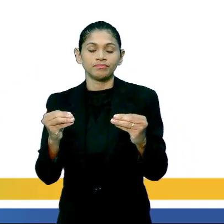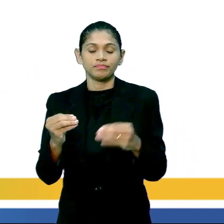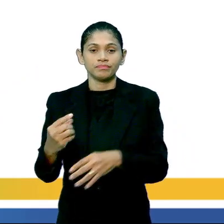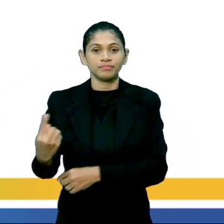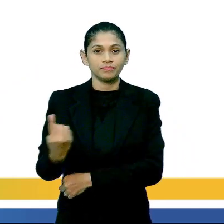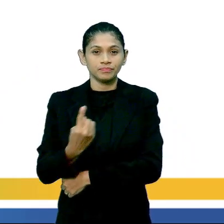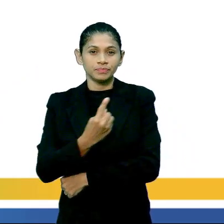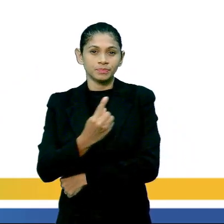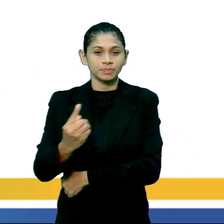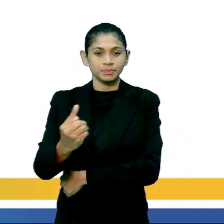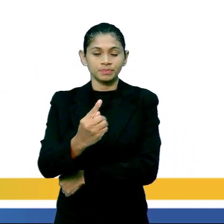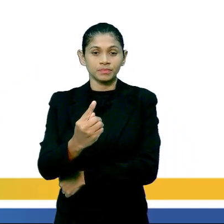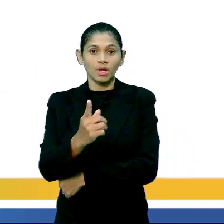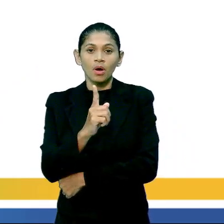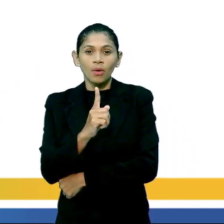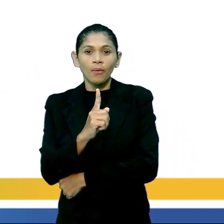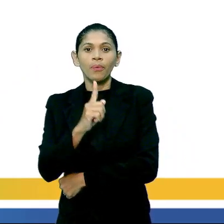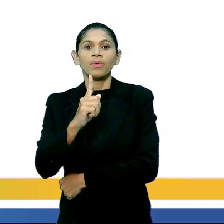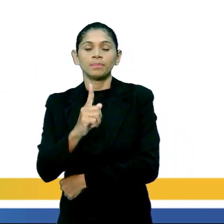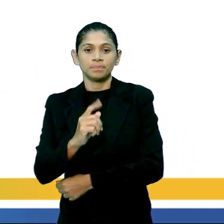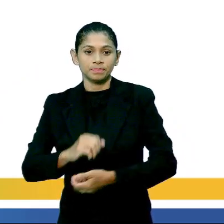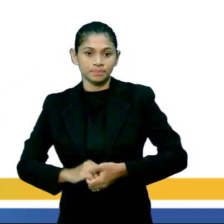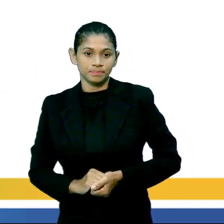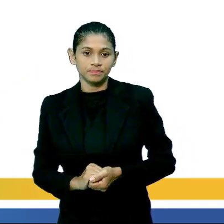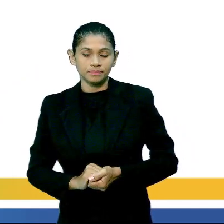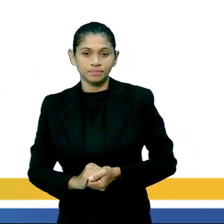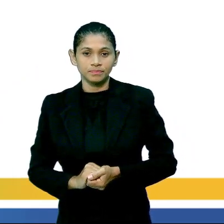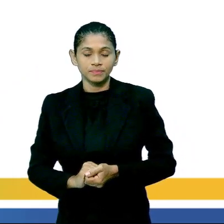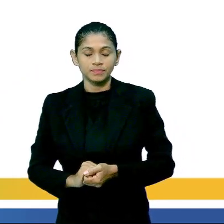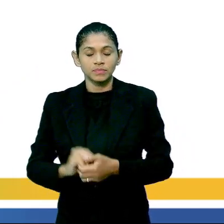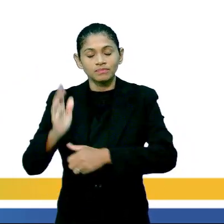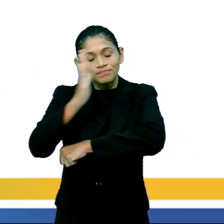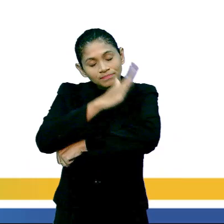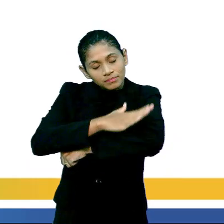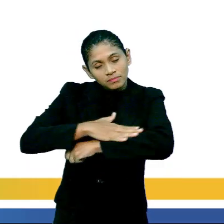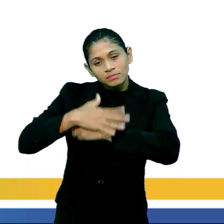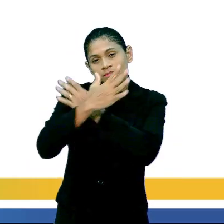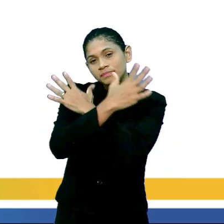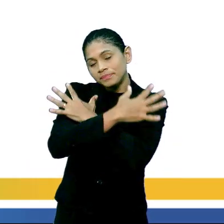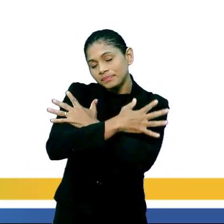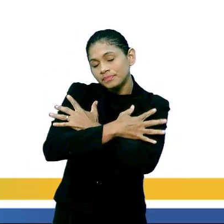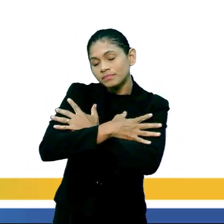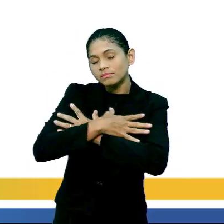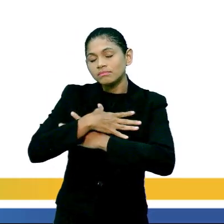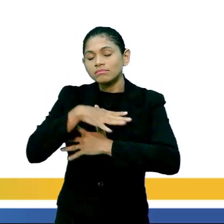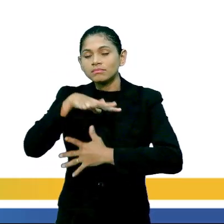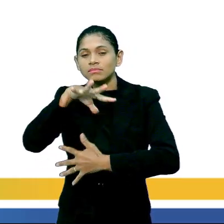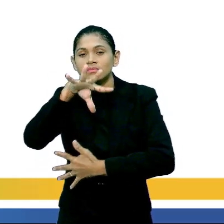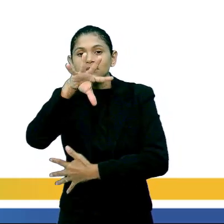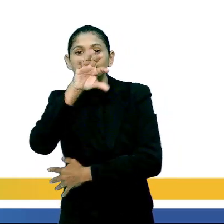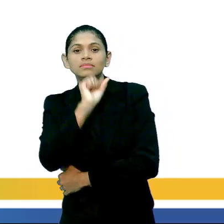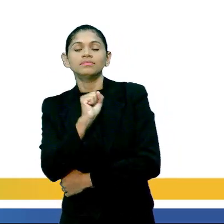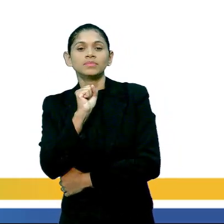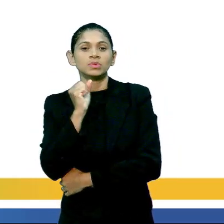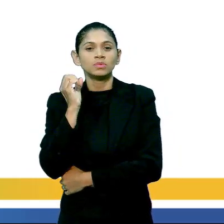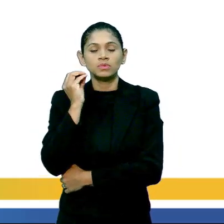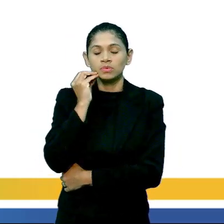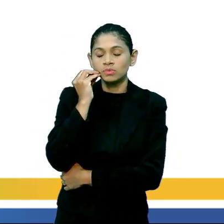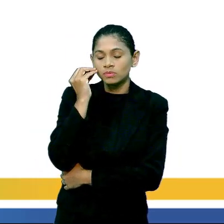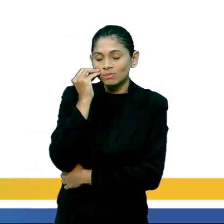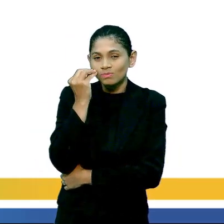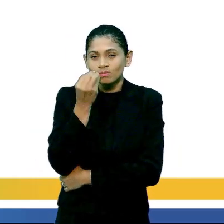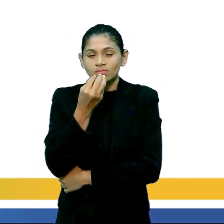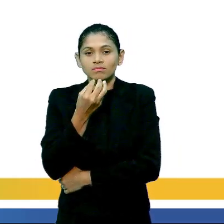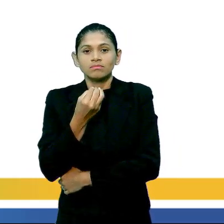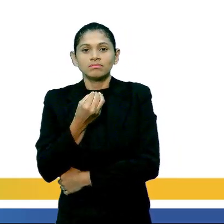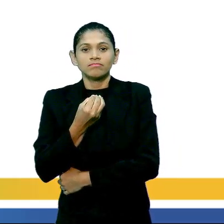qual branca vela na amplidão dos mares. No seio da mulher há tanto aroma, nos seus beijos de